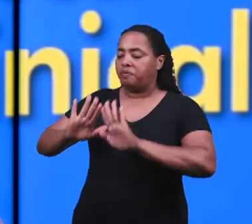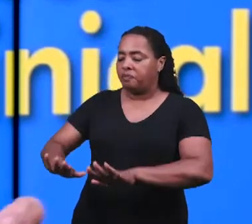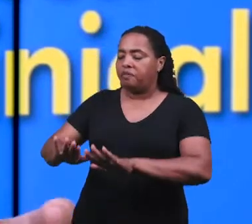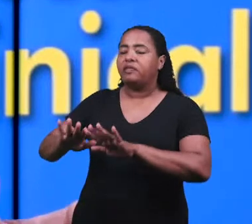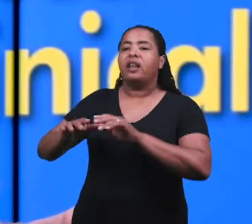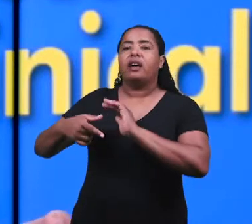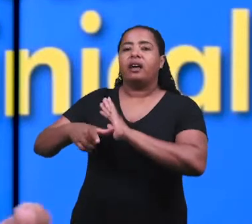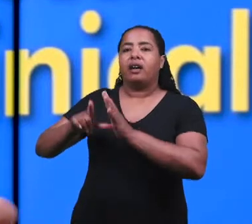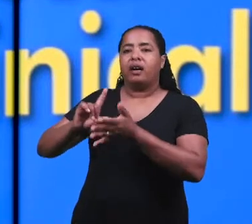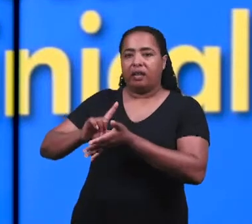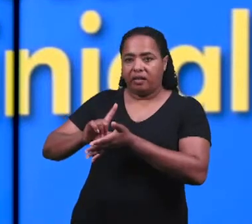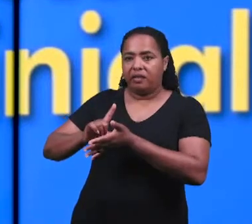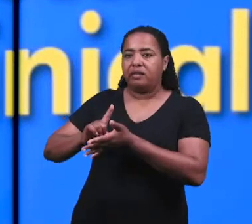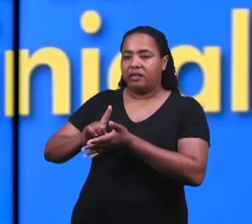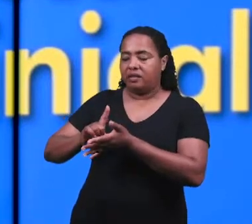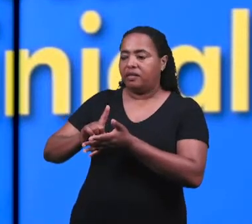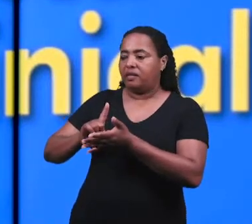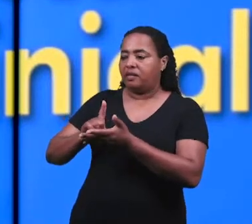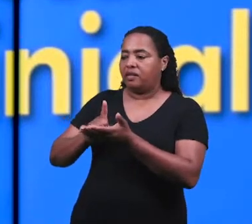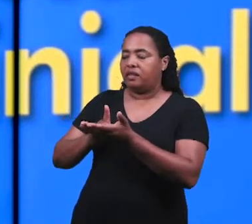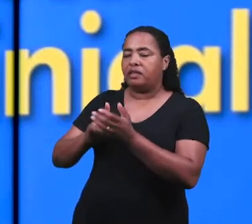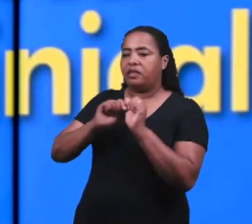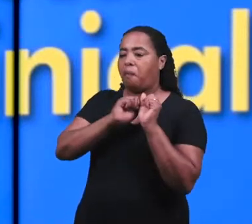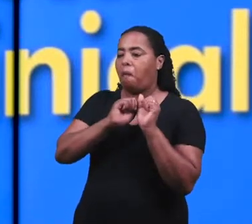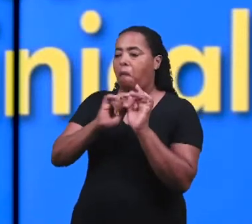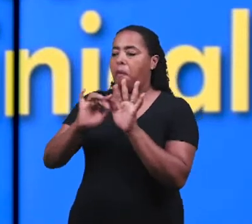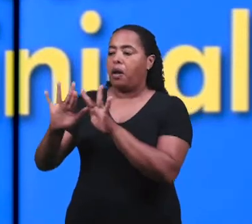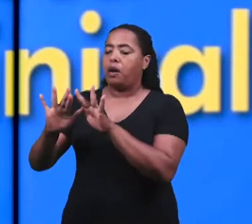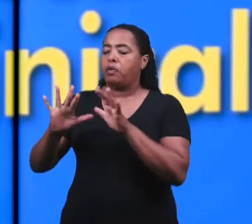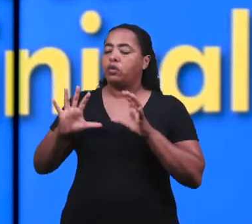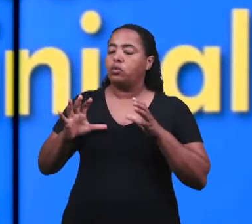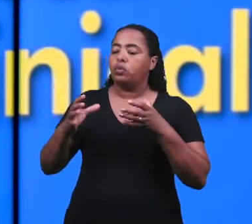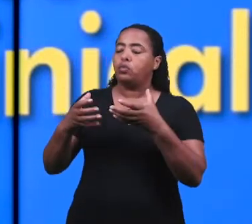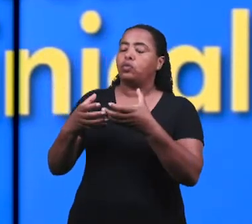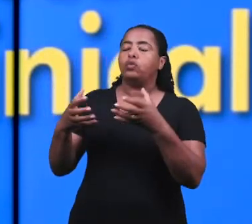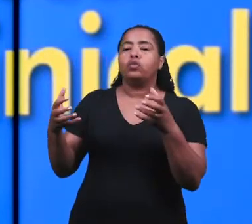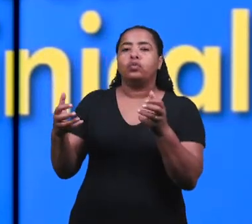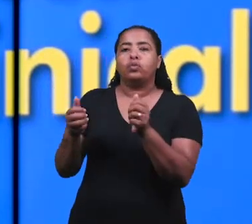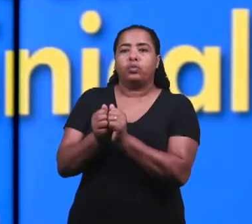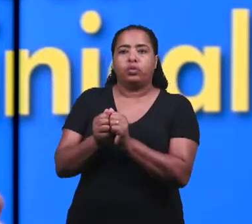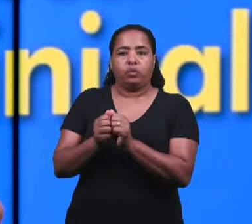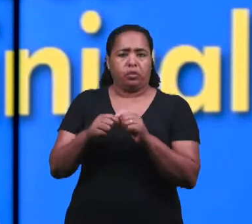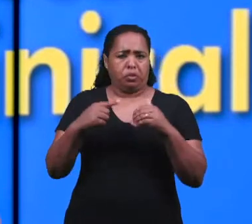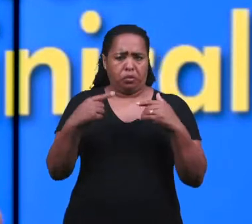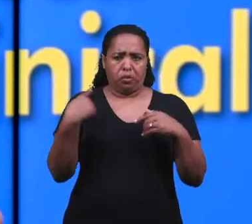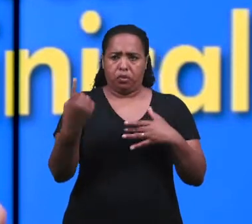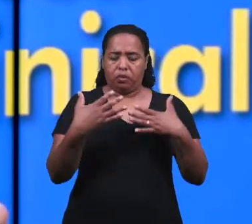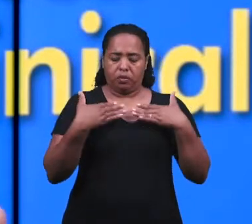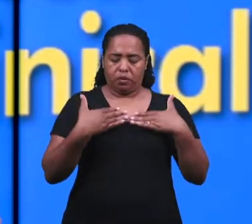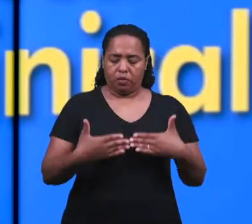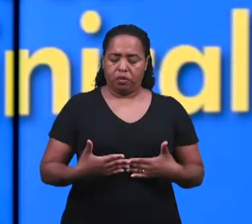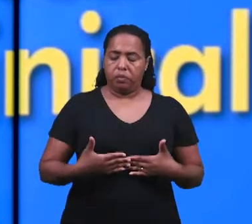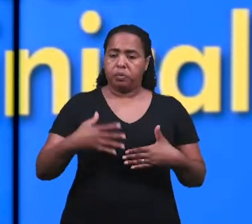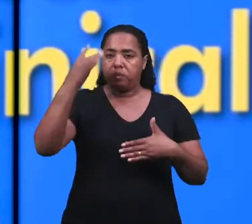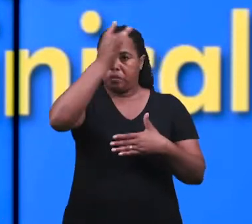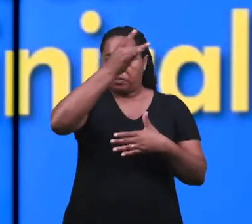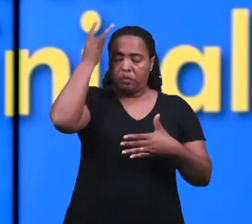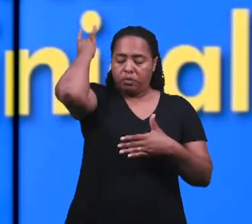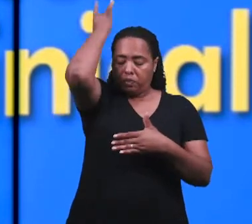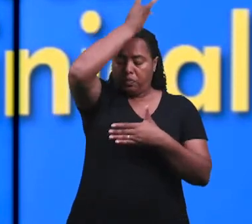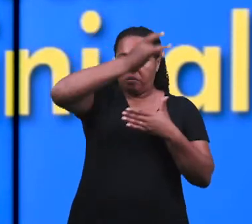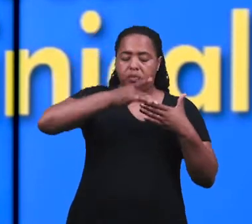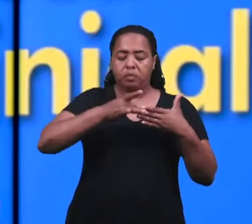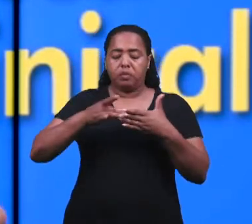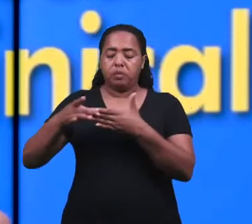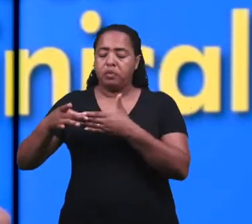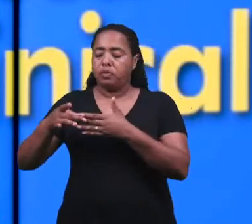passassem, porque eles estavam todos juntos e essa é a nossa posição como corpo, conduzidos pelo Espírito Santo, nesse